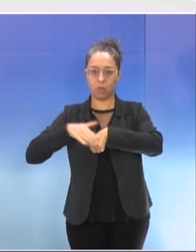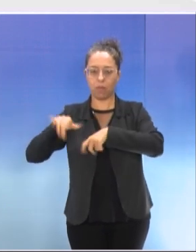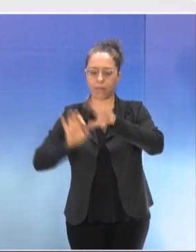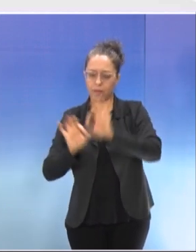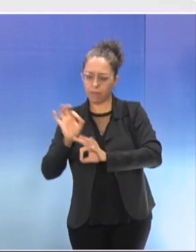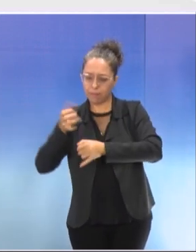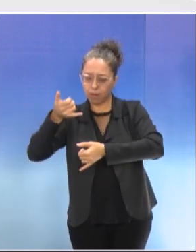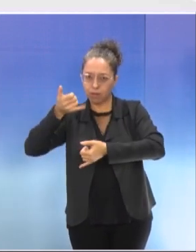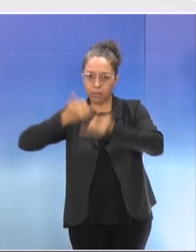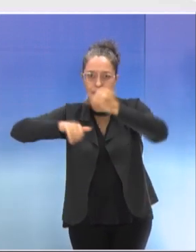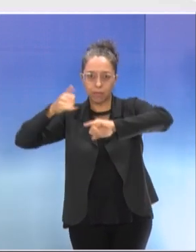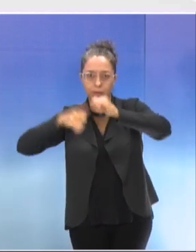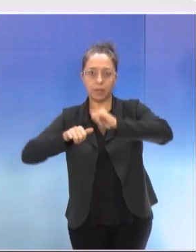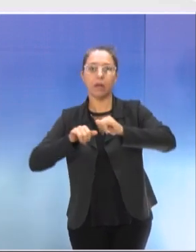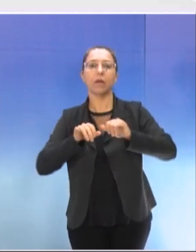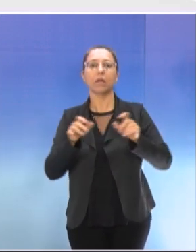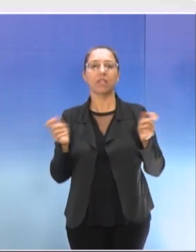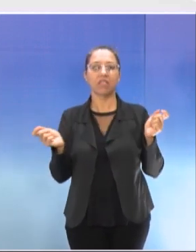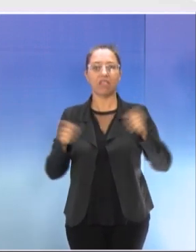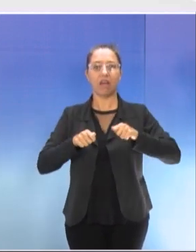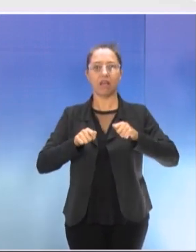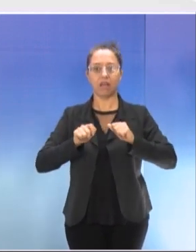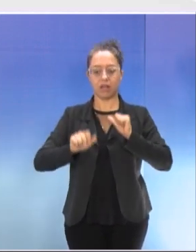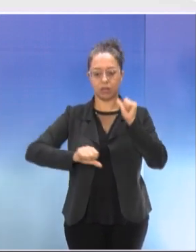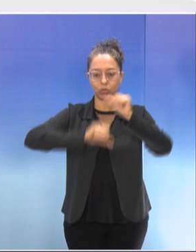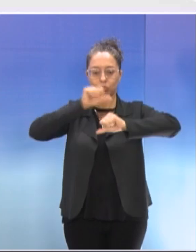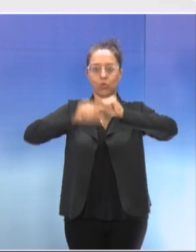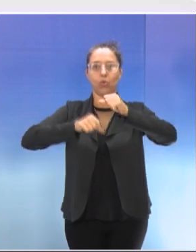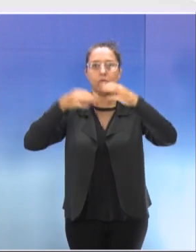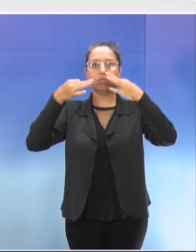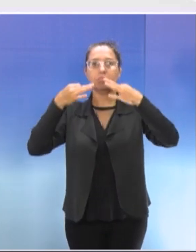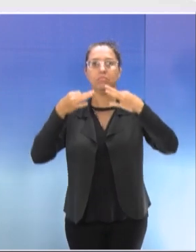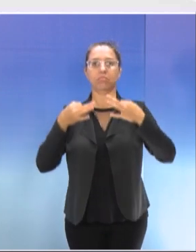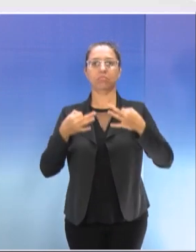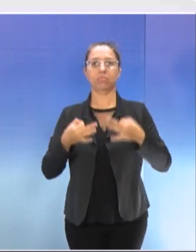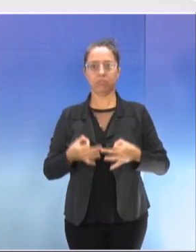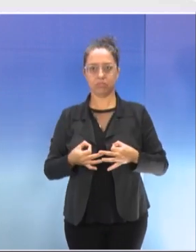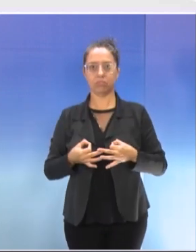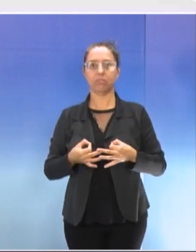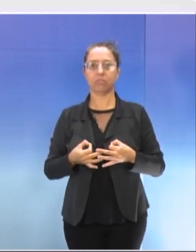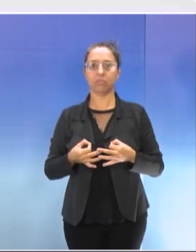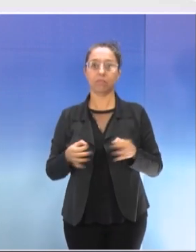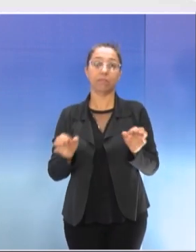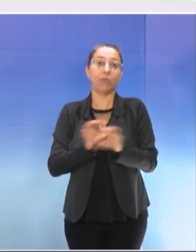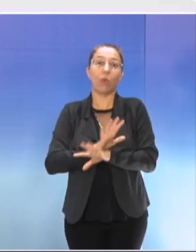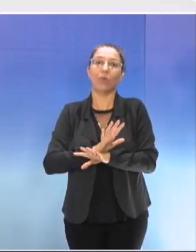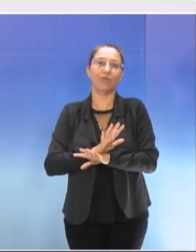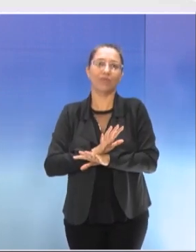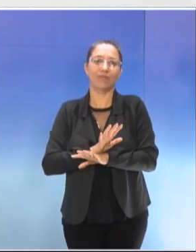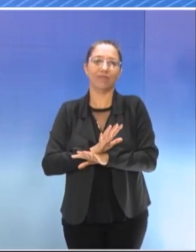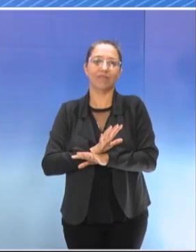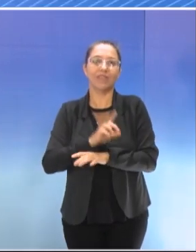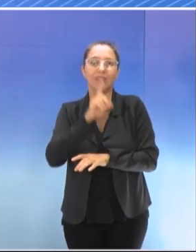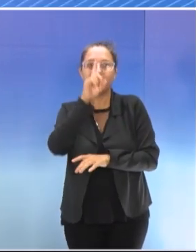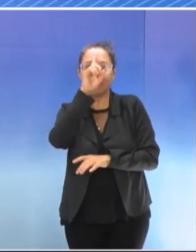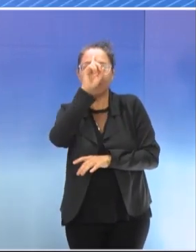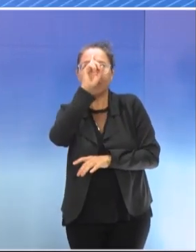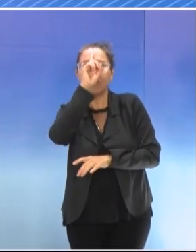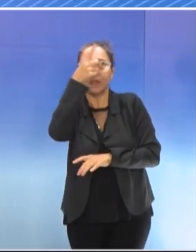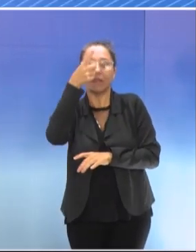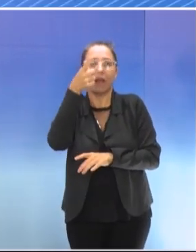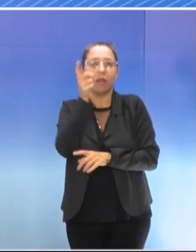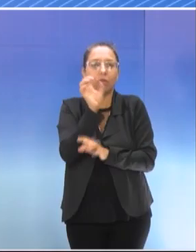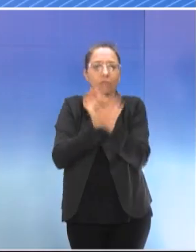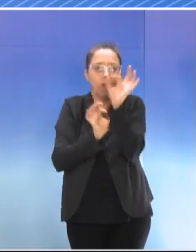indivíduo de outra espécie torna o ser vivo um transgênico. Beleza?